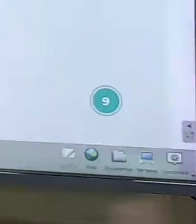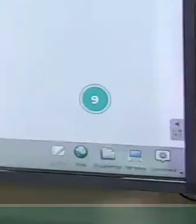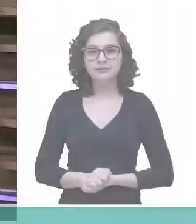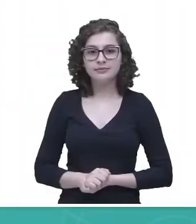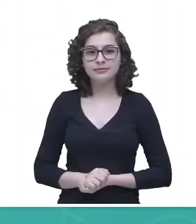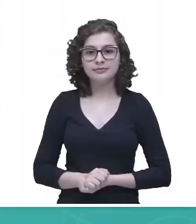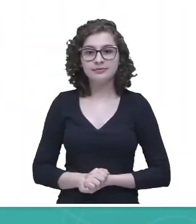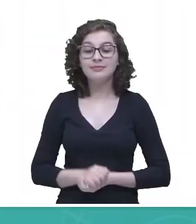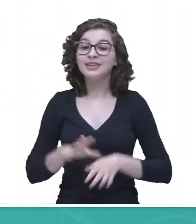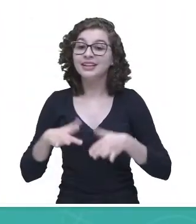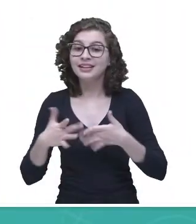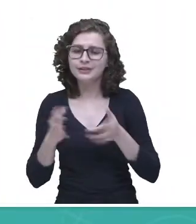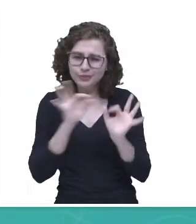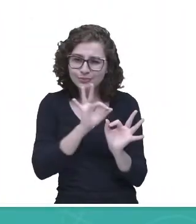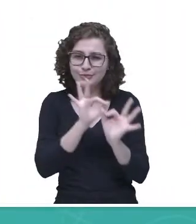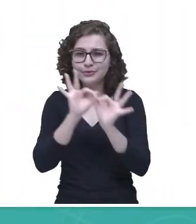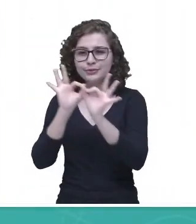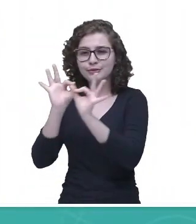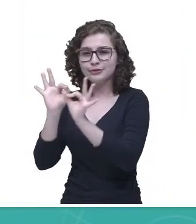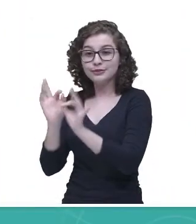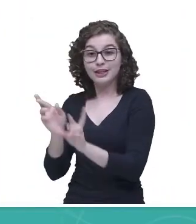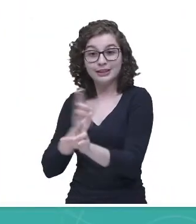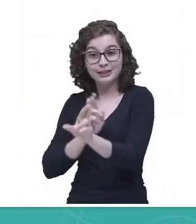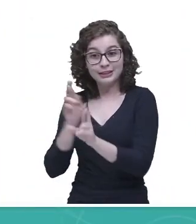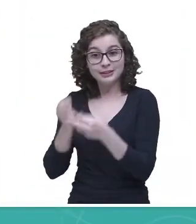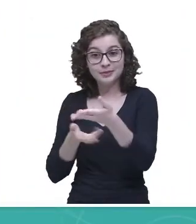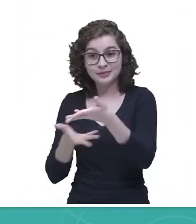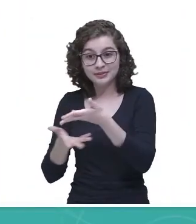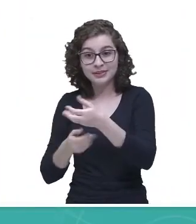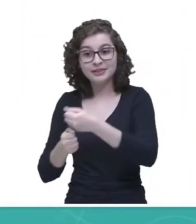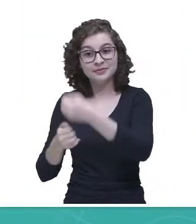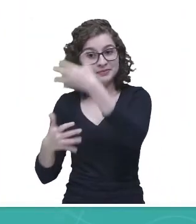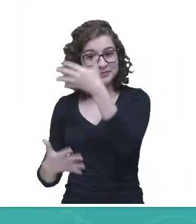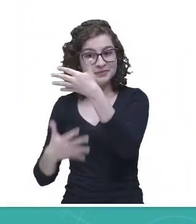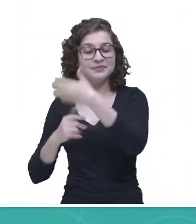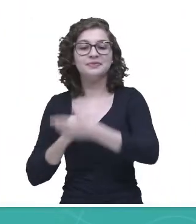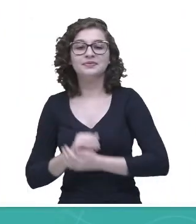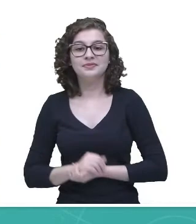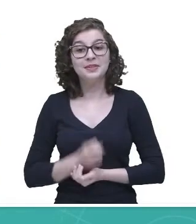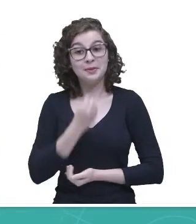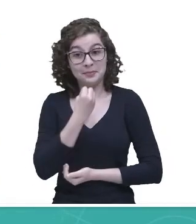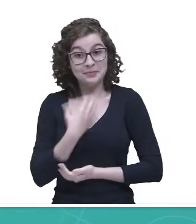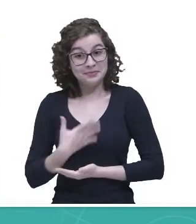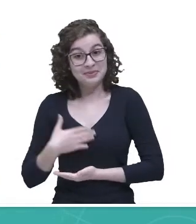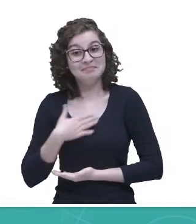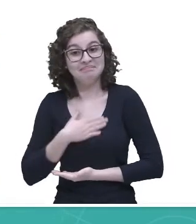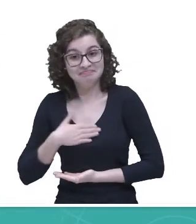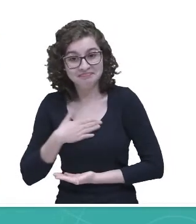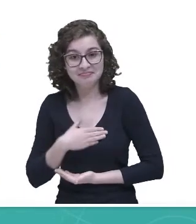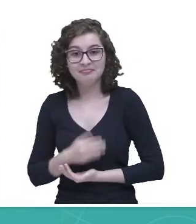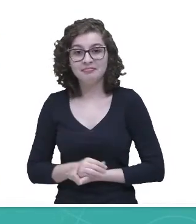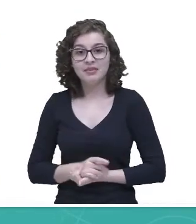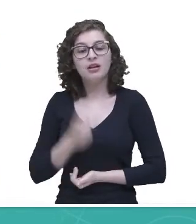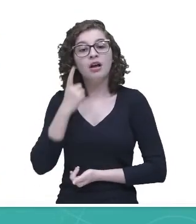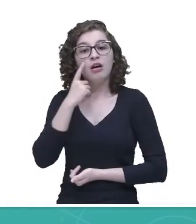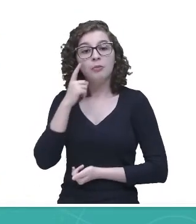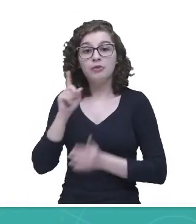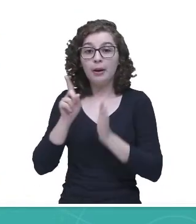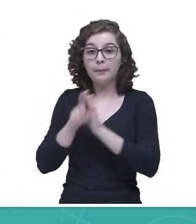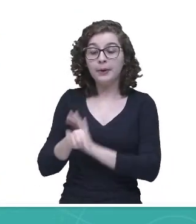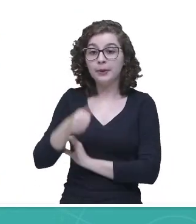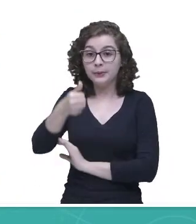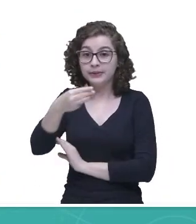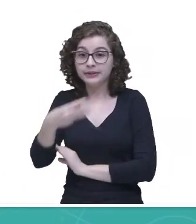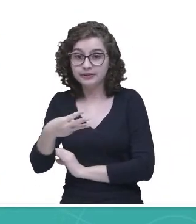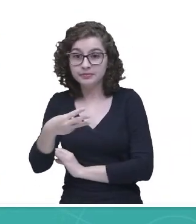Muito bem, estamos acompanhando aí as respostas de vocês aqui pelo chat, tá bom? Então vamos aí observar a questão de número 13, né?